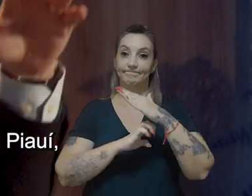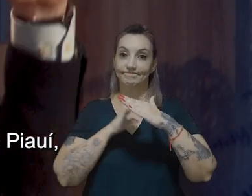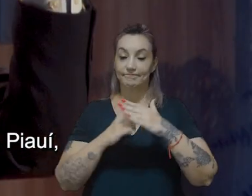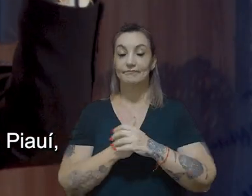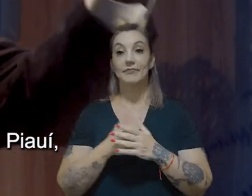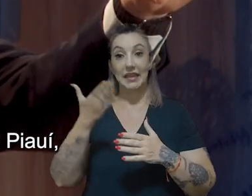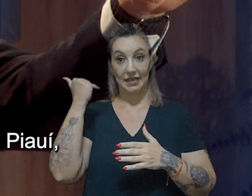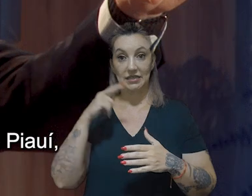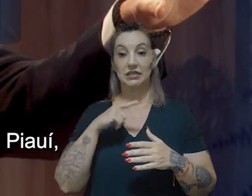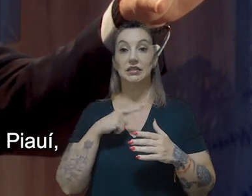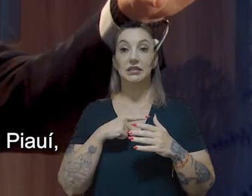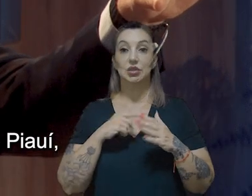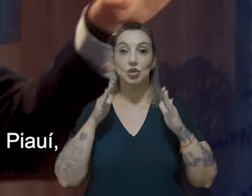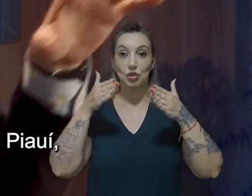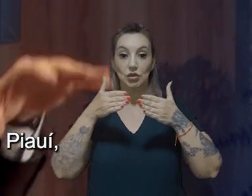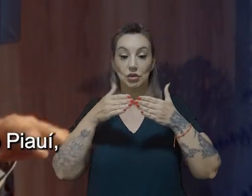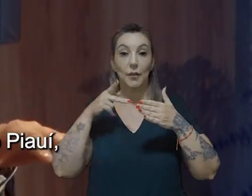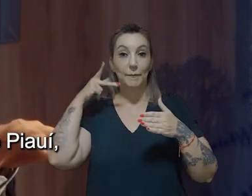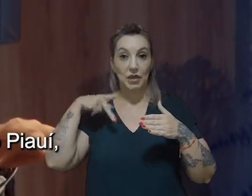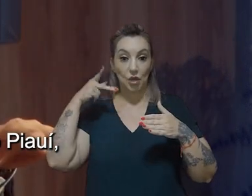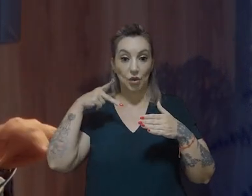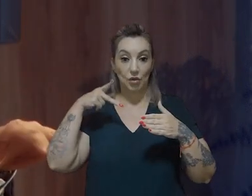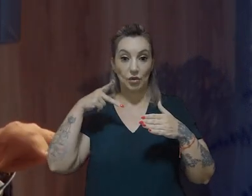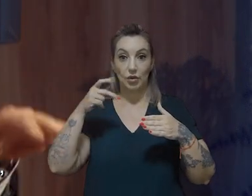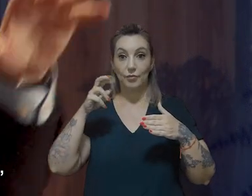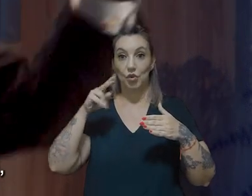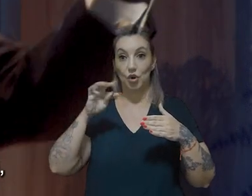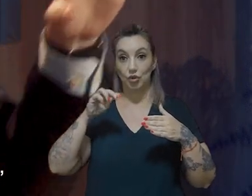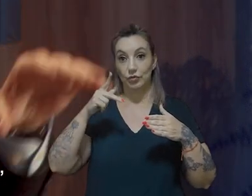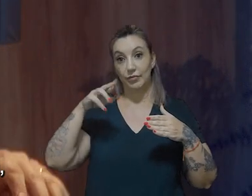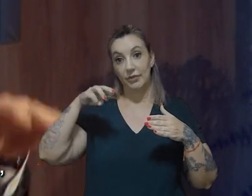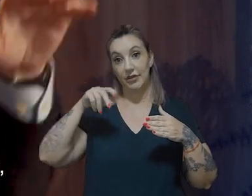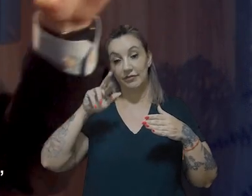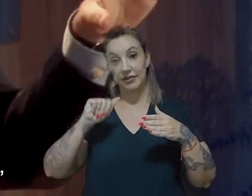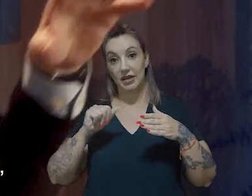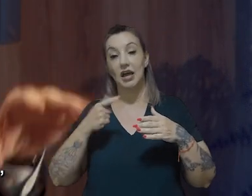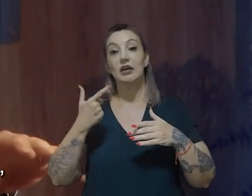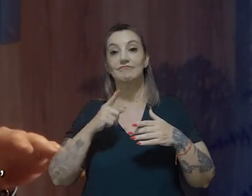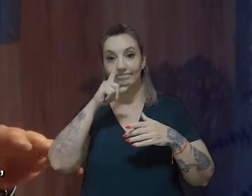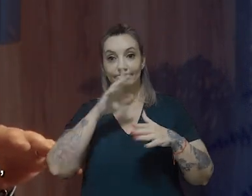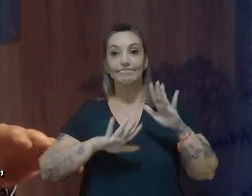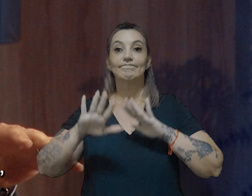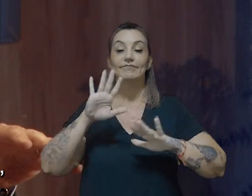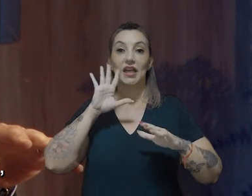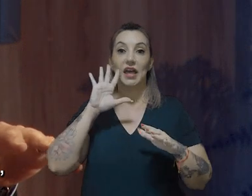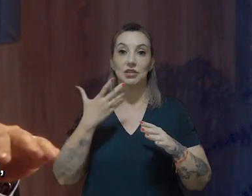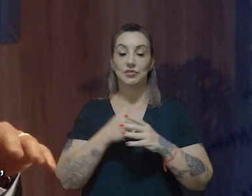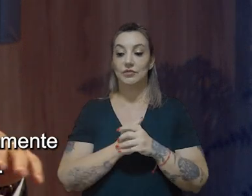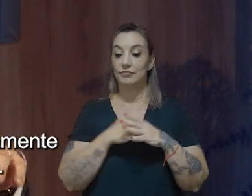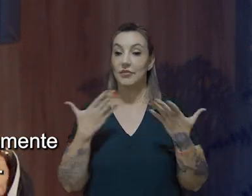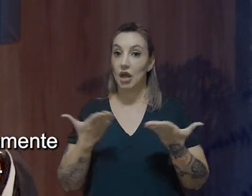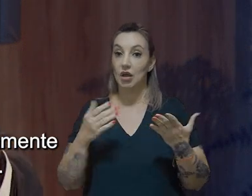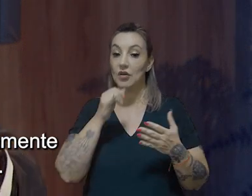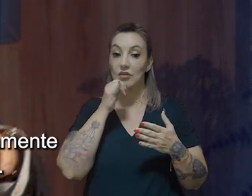companhia antes tinha concentração no Piauí Porto Primavera nós tivemos algumas crises que foram né resolvidas mas